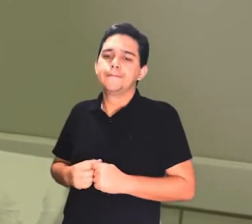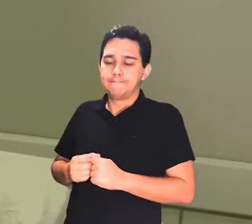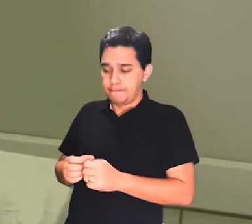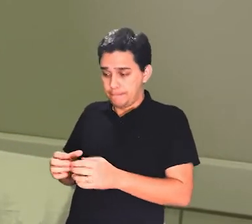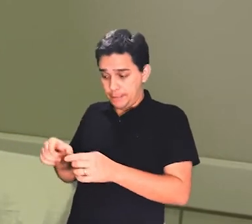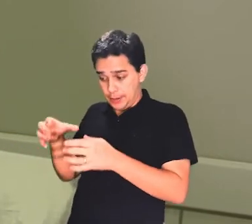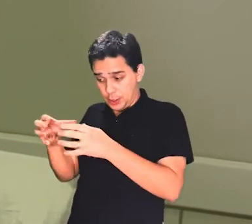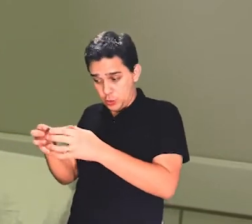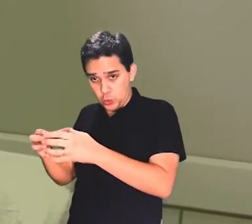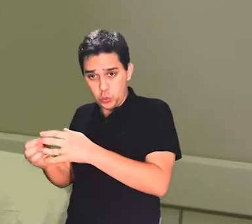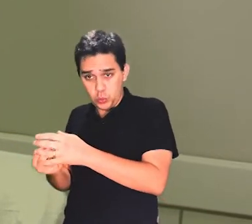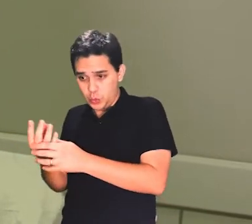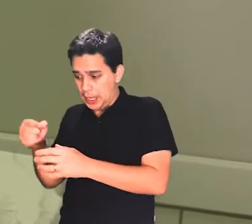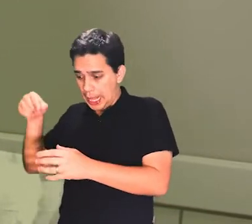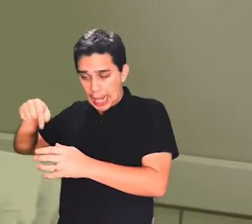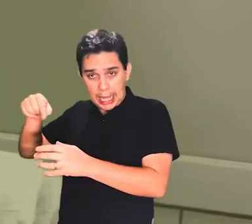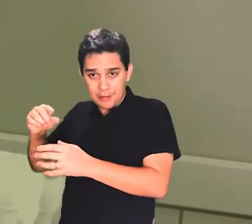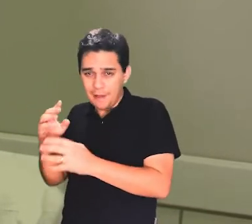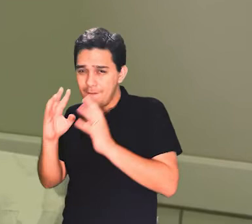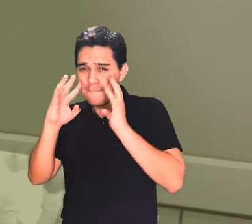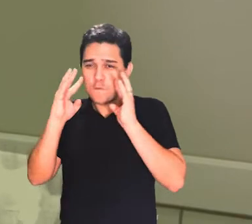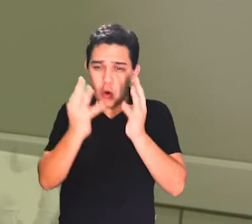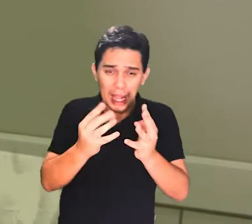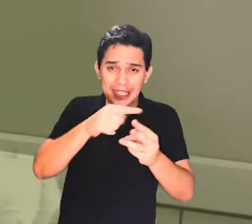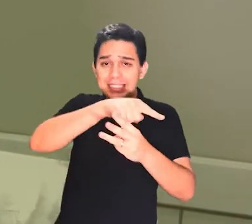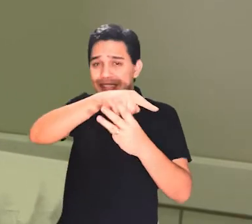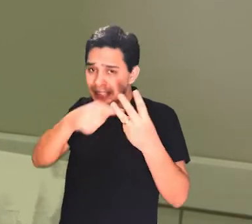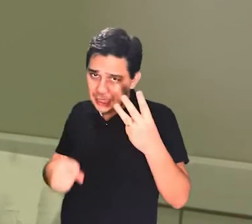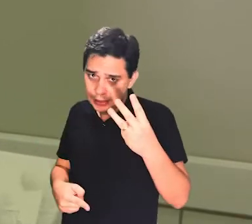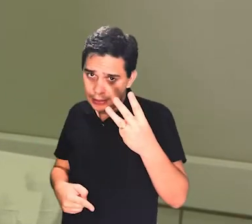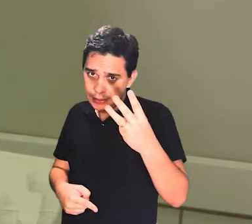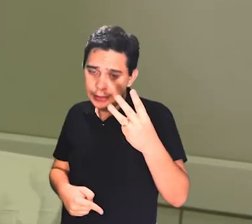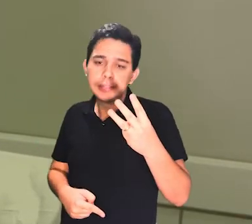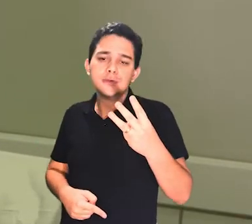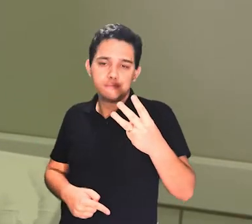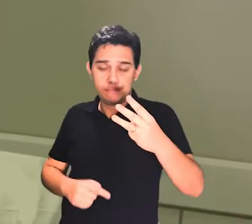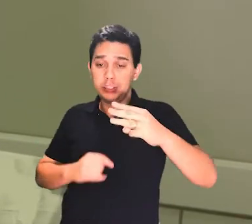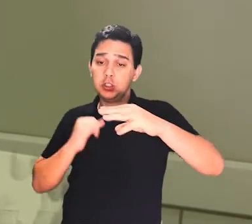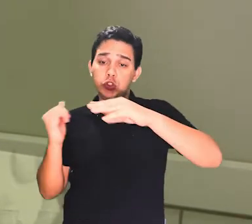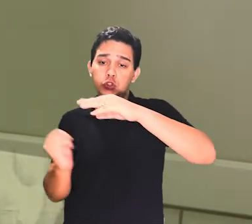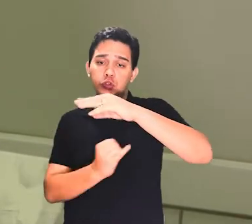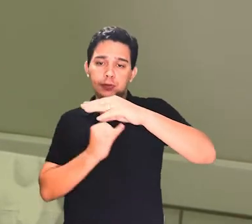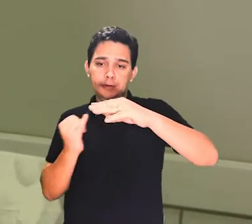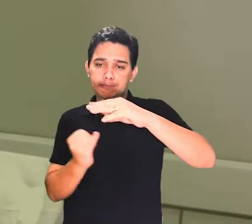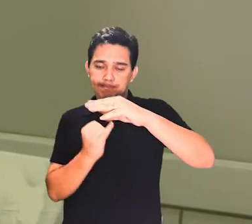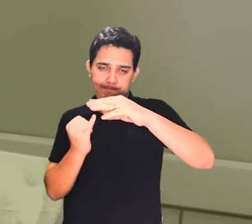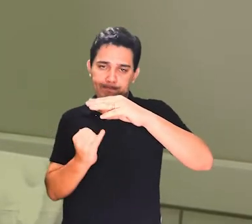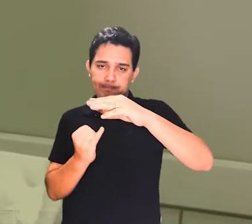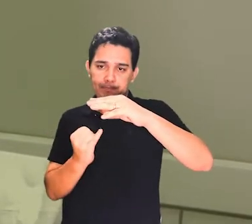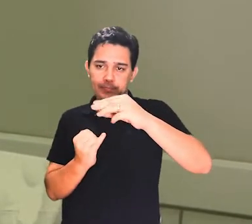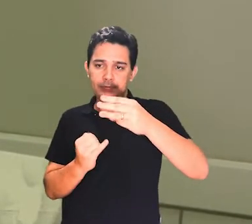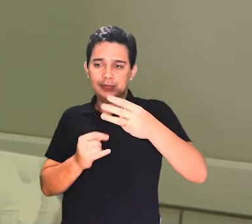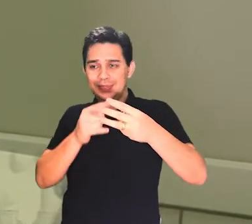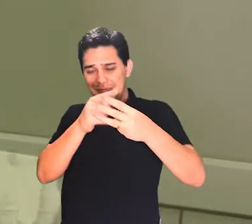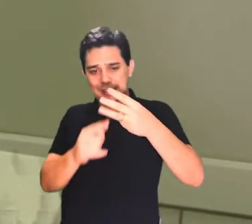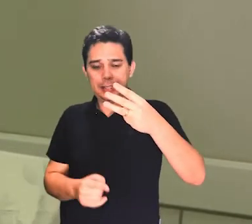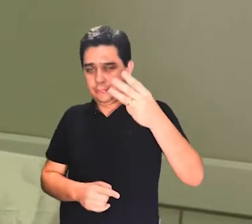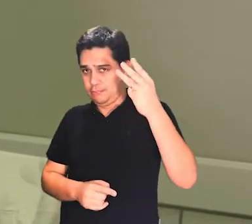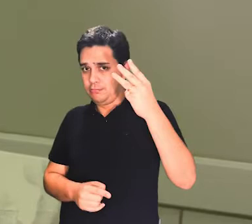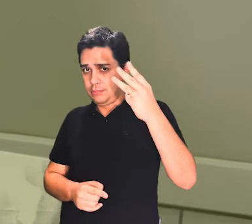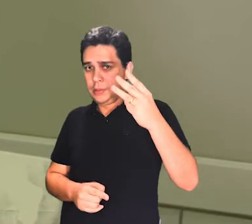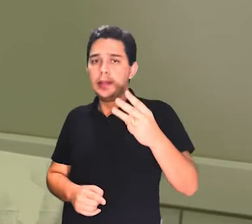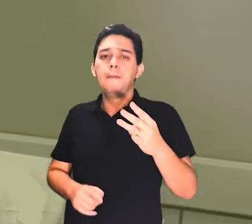São 3 instituições no estado, instituições em que o GAT já teve oportunidade de